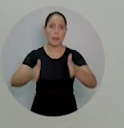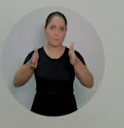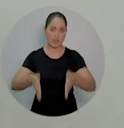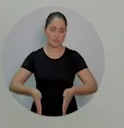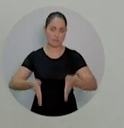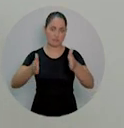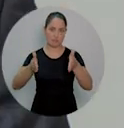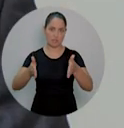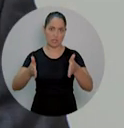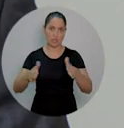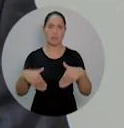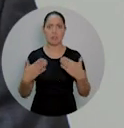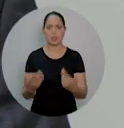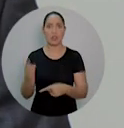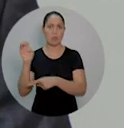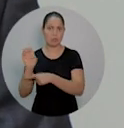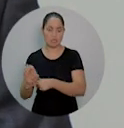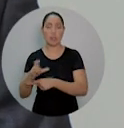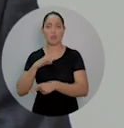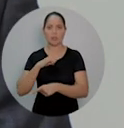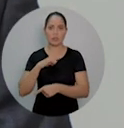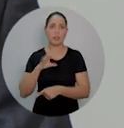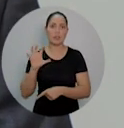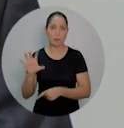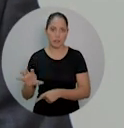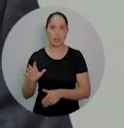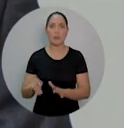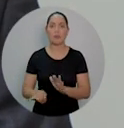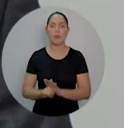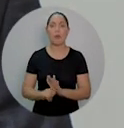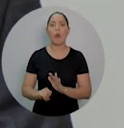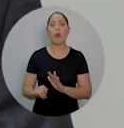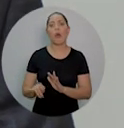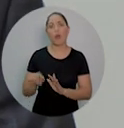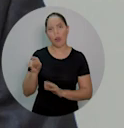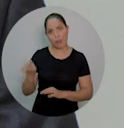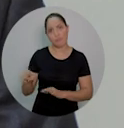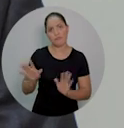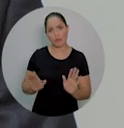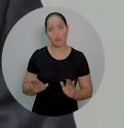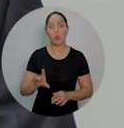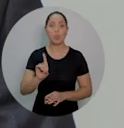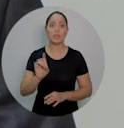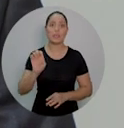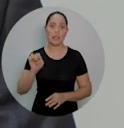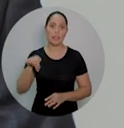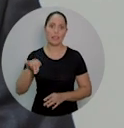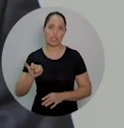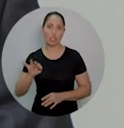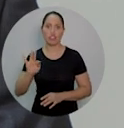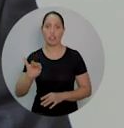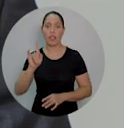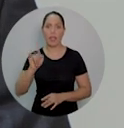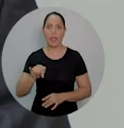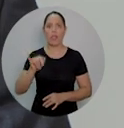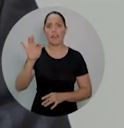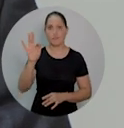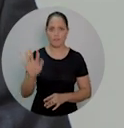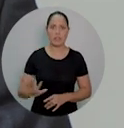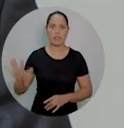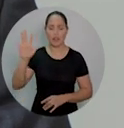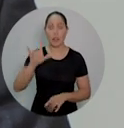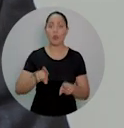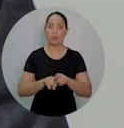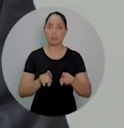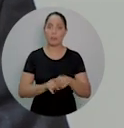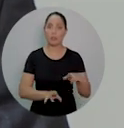está em circulação. Dentro dos estados tem o Departamento Estadual de Estrada de Rodagem, O DENIT está na rodovia federal,